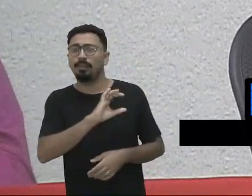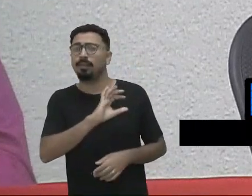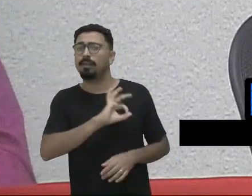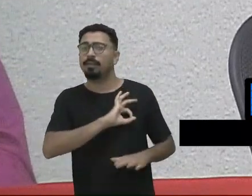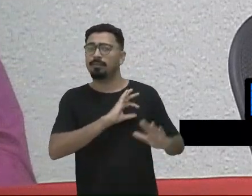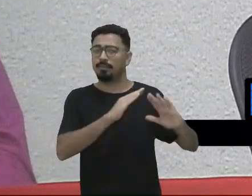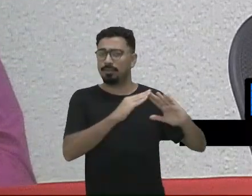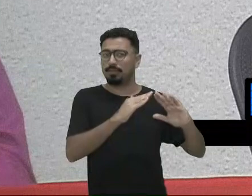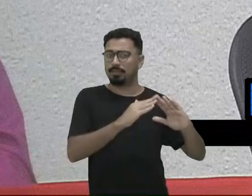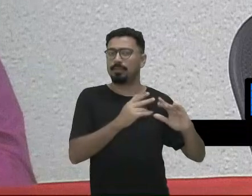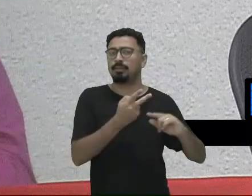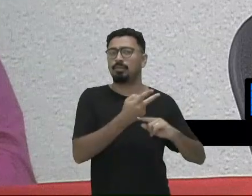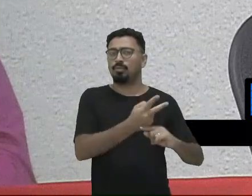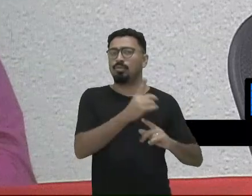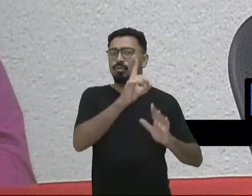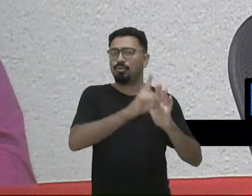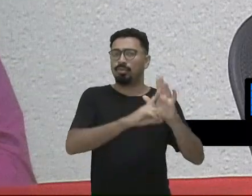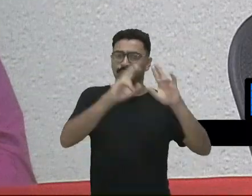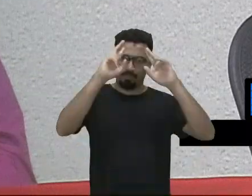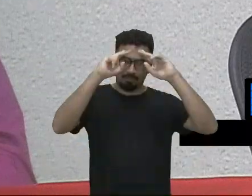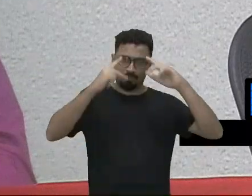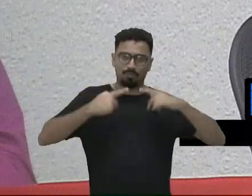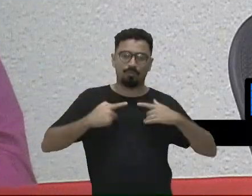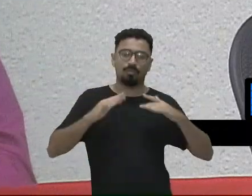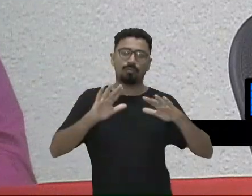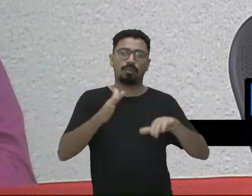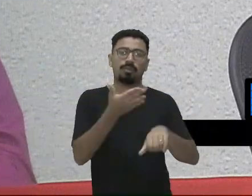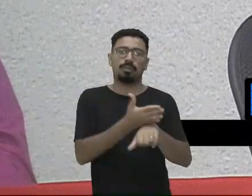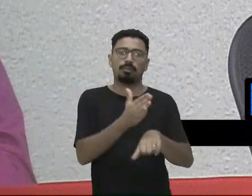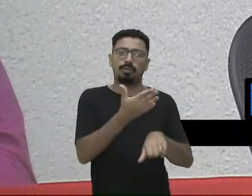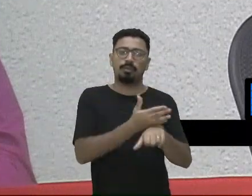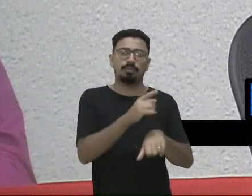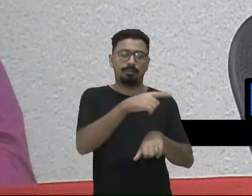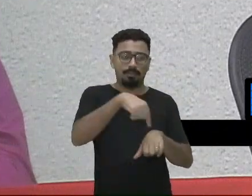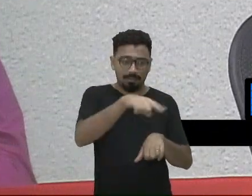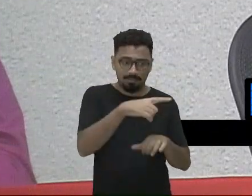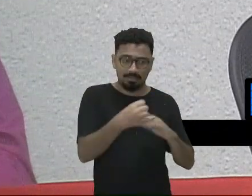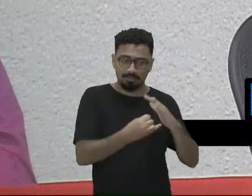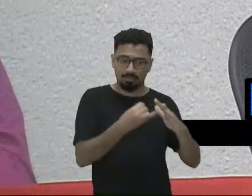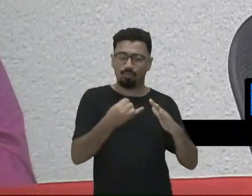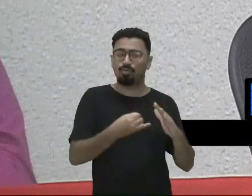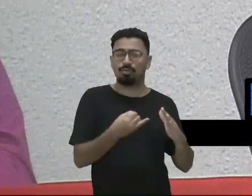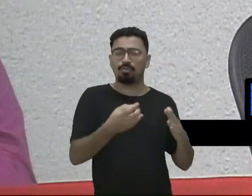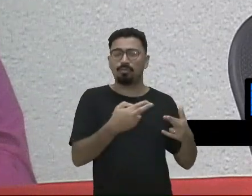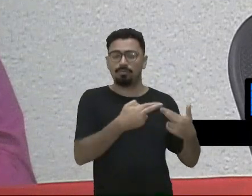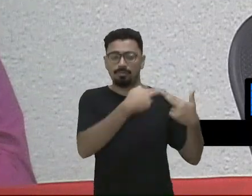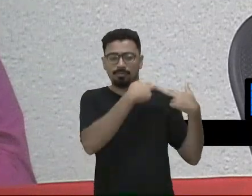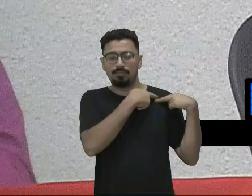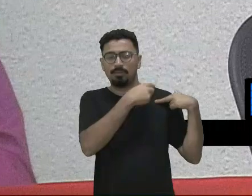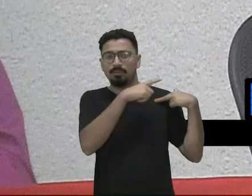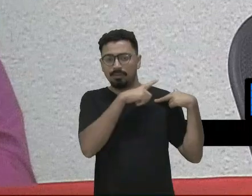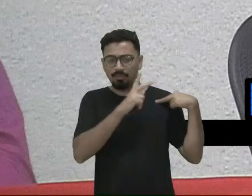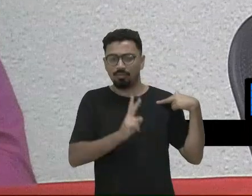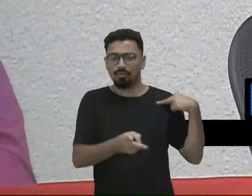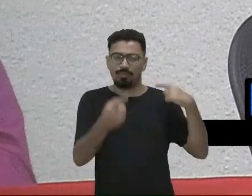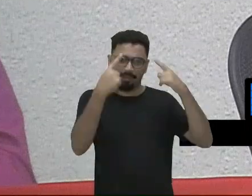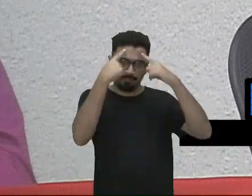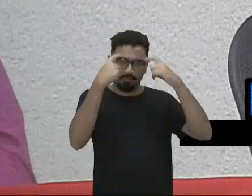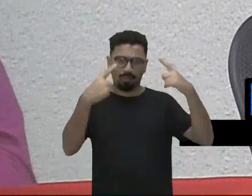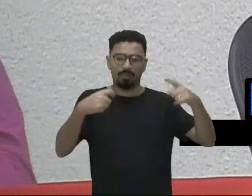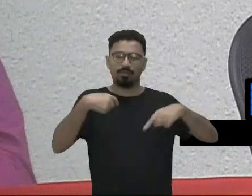seus direitos humanos, quando na prática as próprias instituições elas são responsáveis pela violação desses